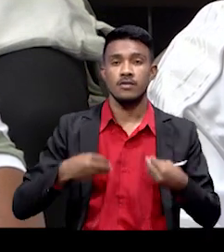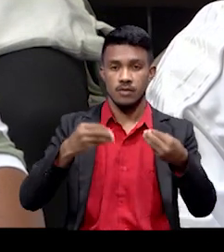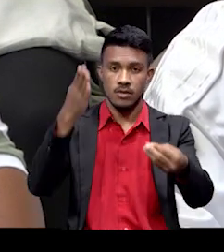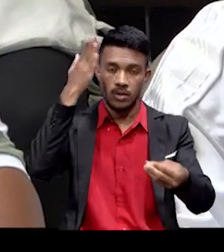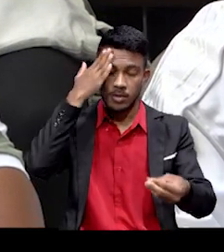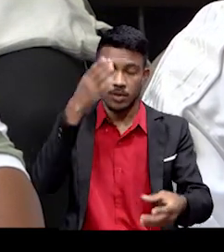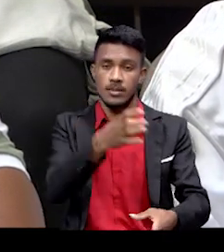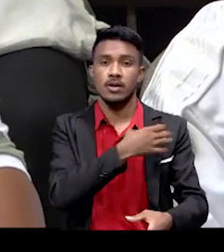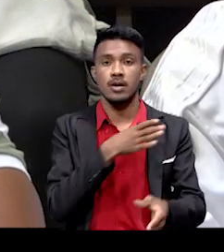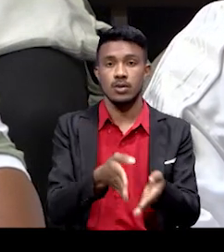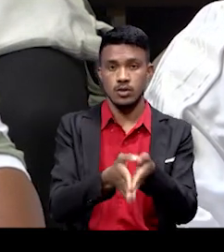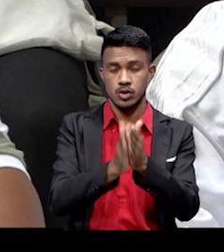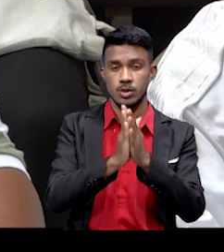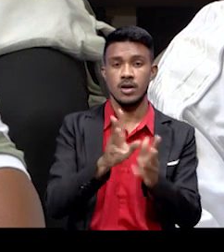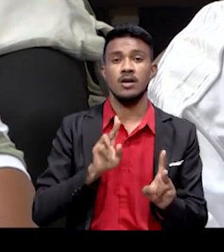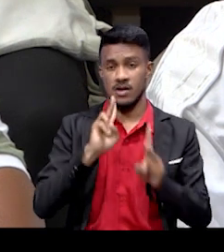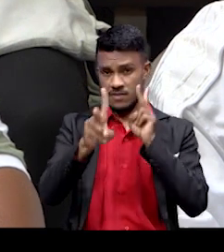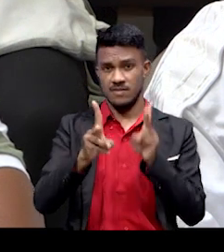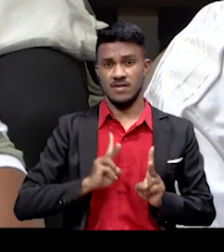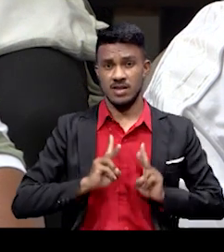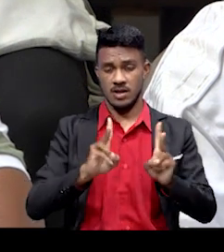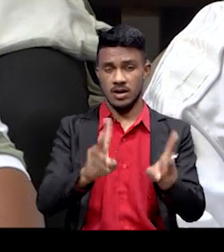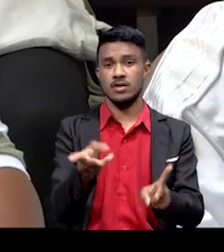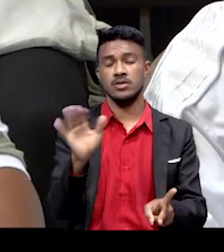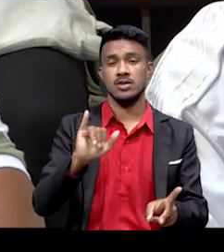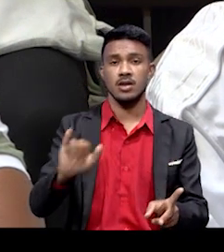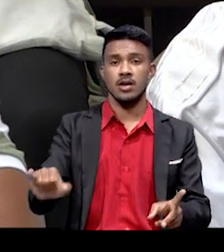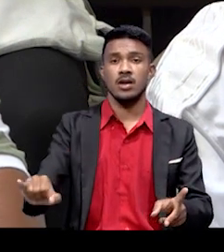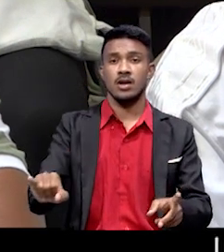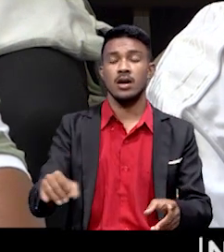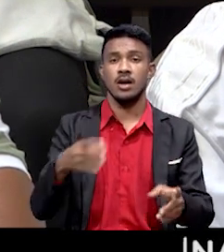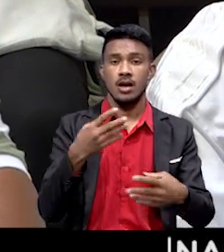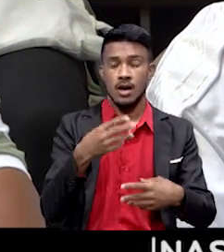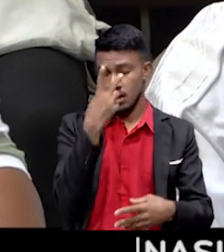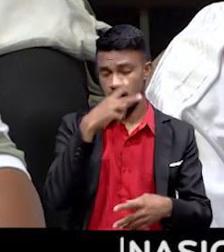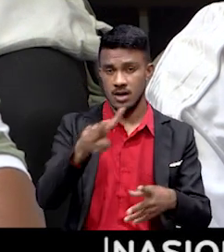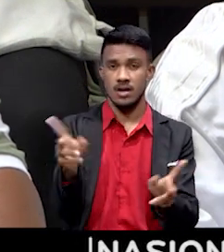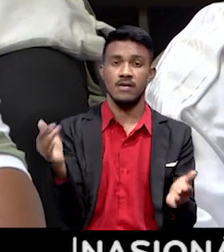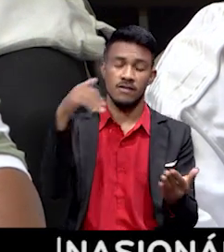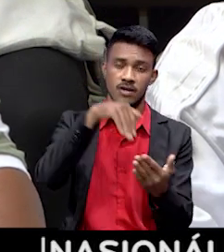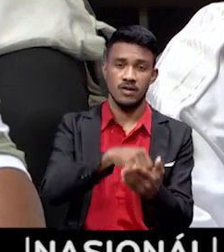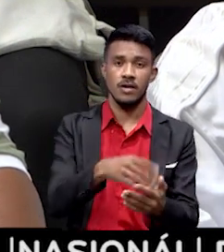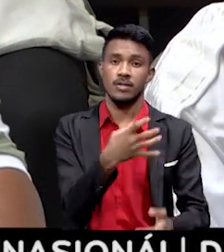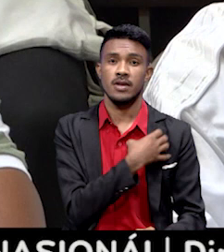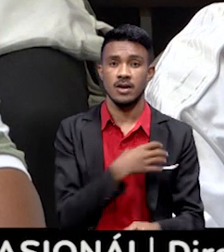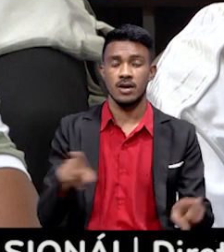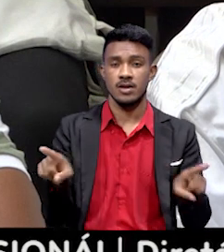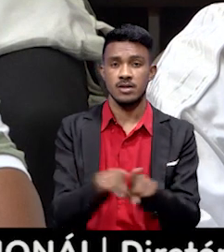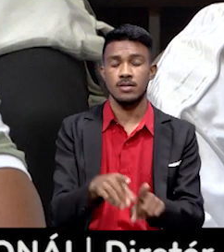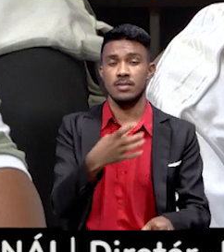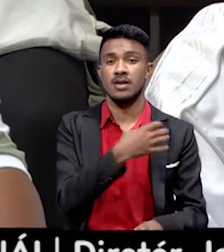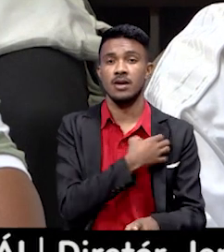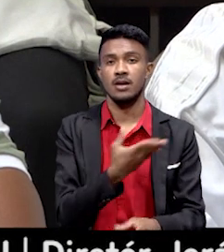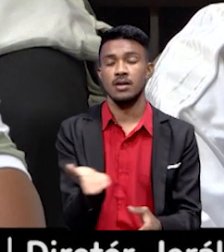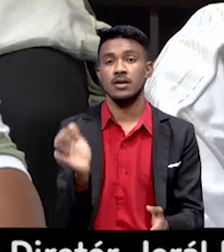né, usba veterano sirato, cara fila fali PENITELI, ato bele, sai PENITELI nível